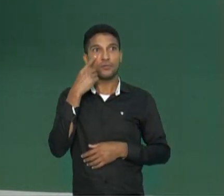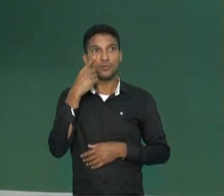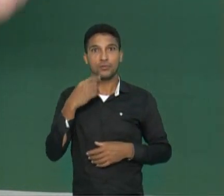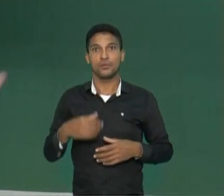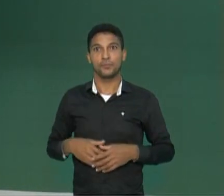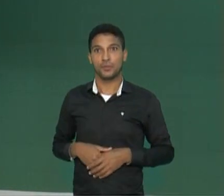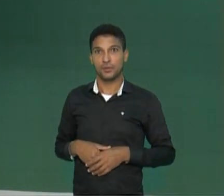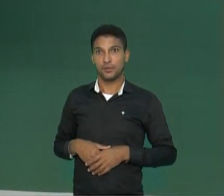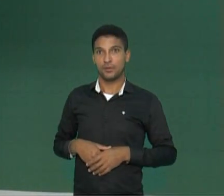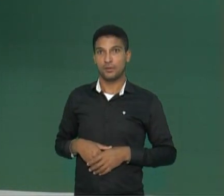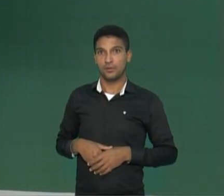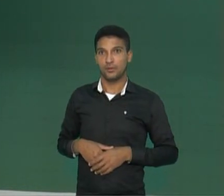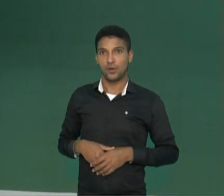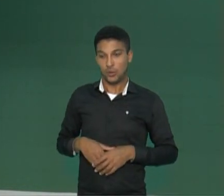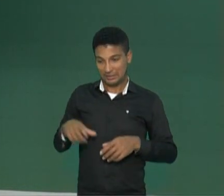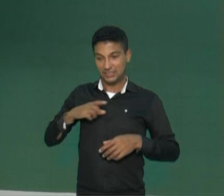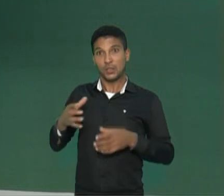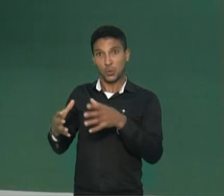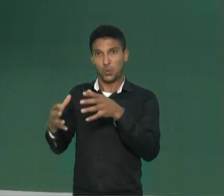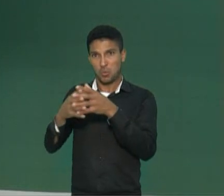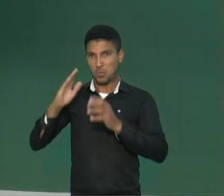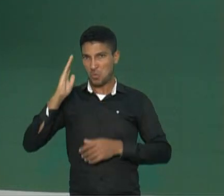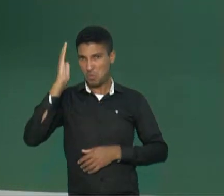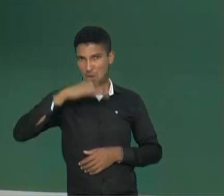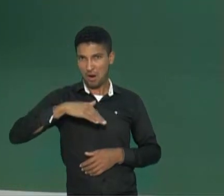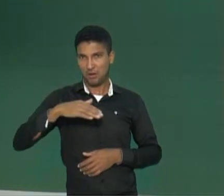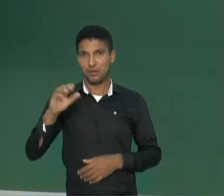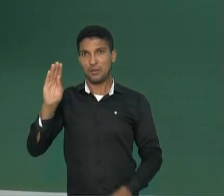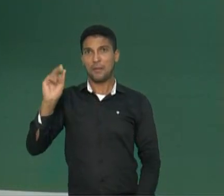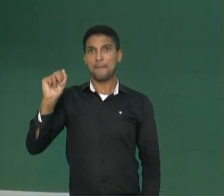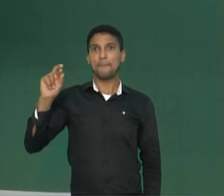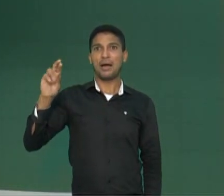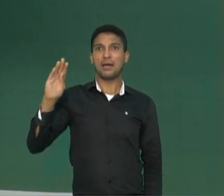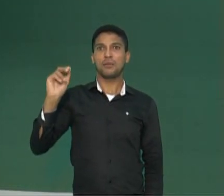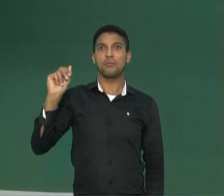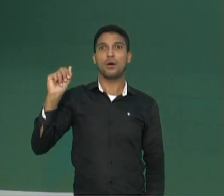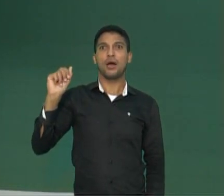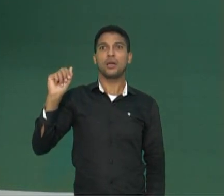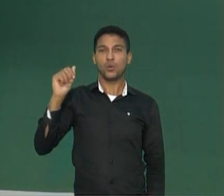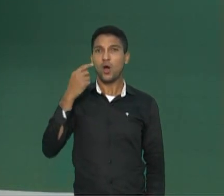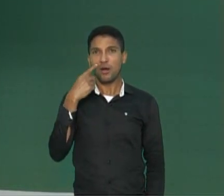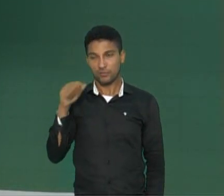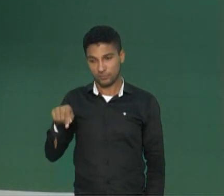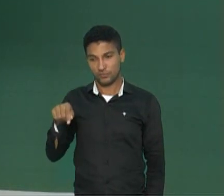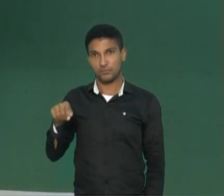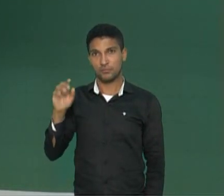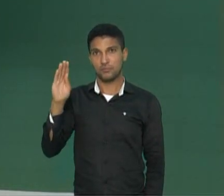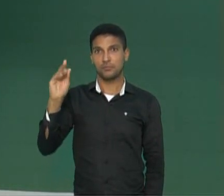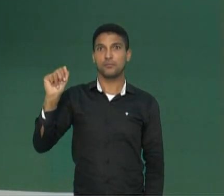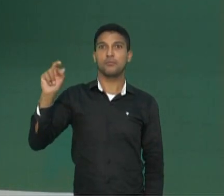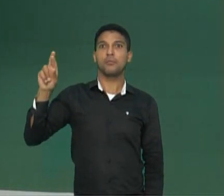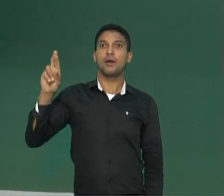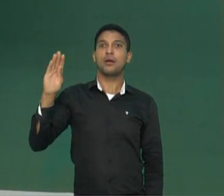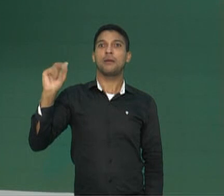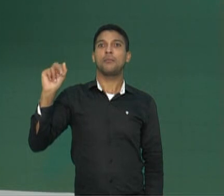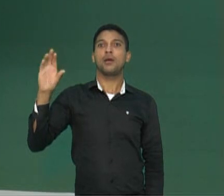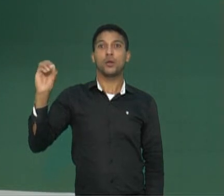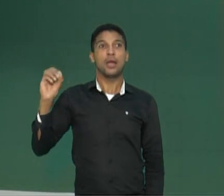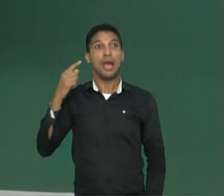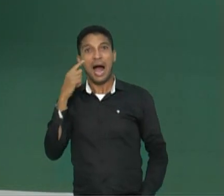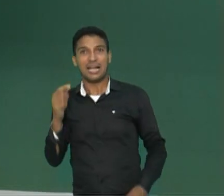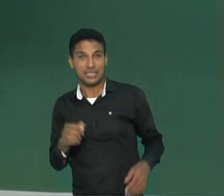toda aquela região de bárbaro sob o comando de um rei, e eu tenho um Deus